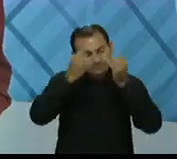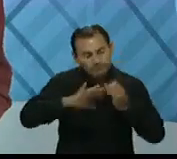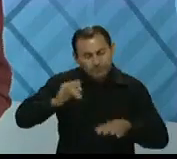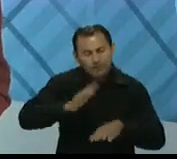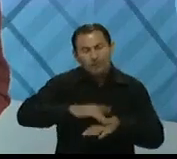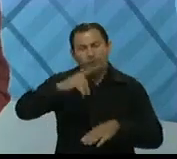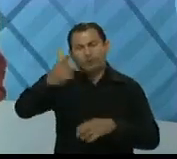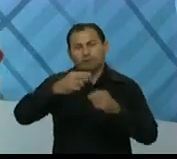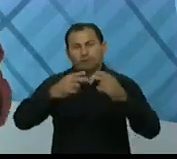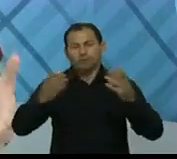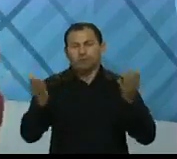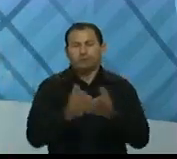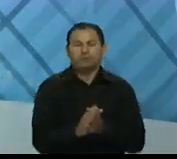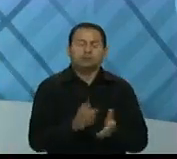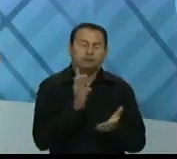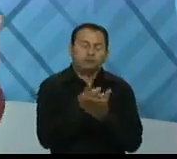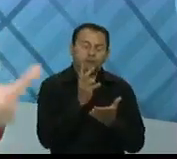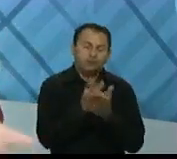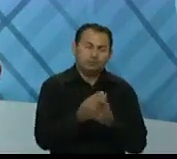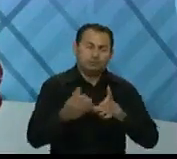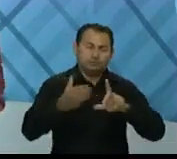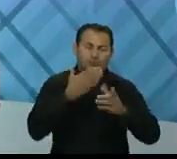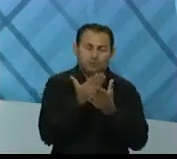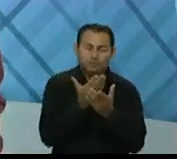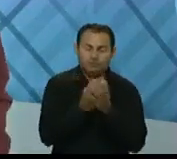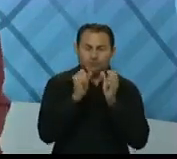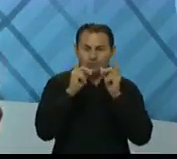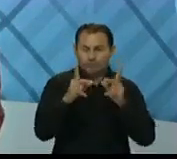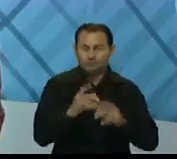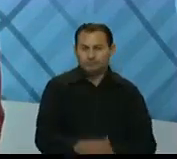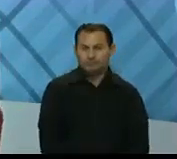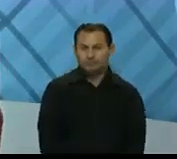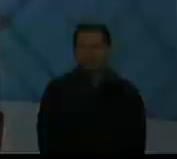uma outra situação, dando continuidade no nosso estudo.